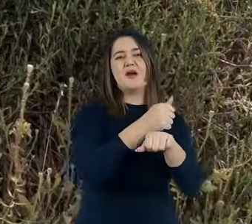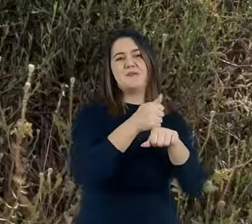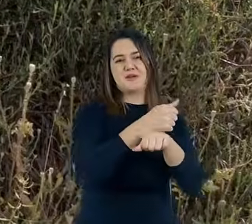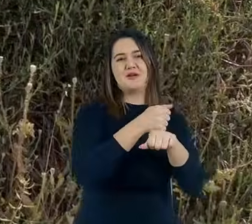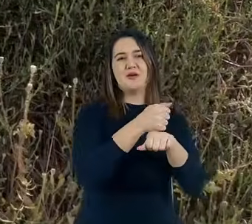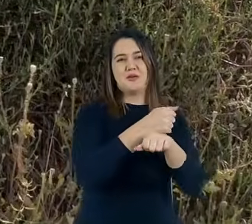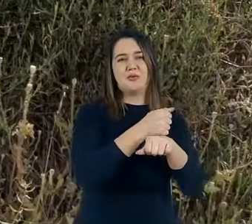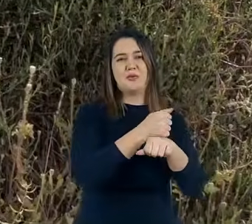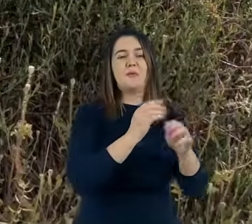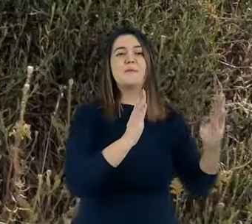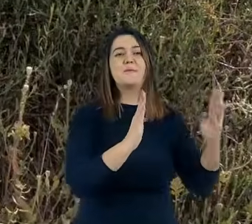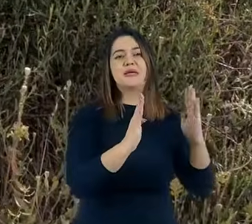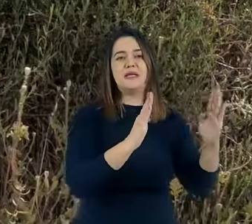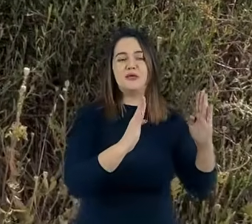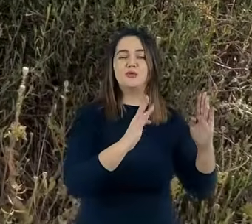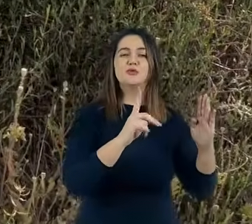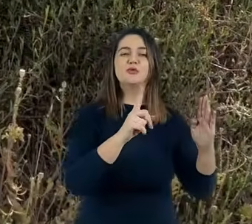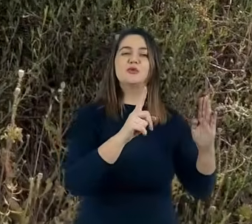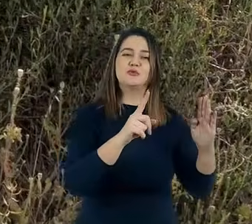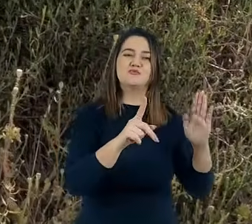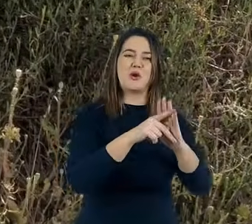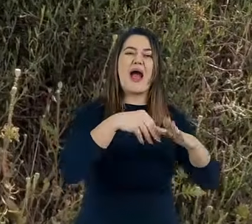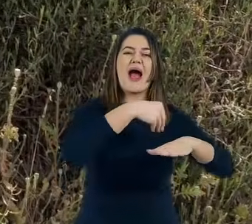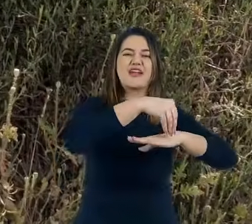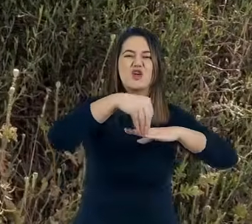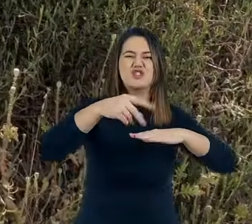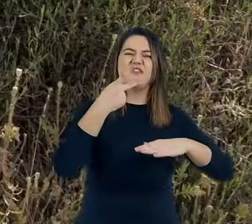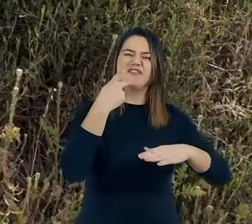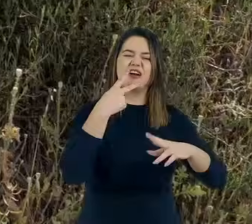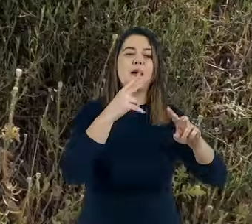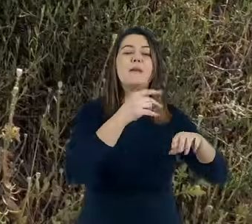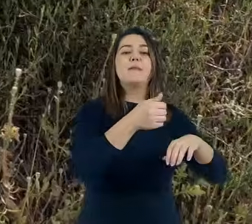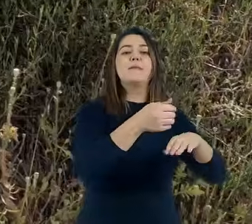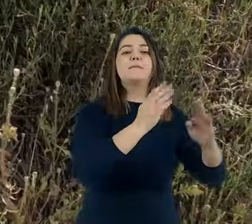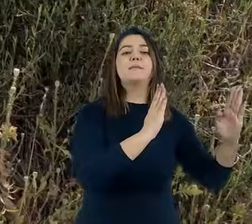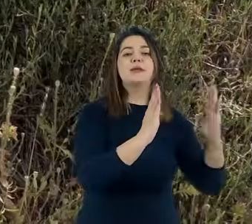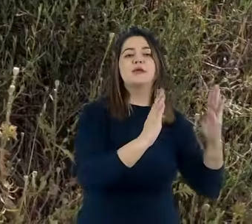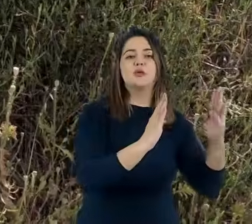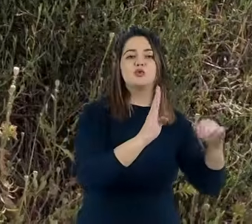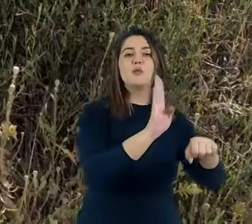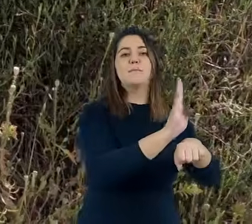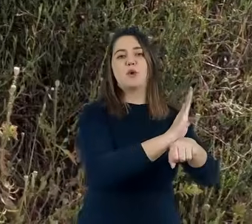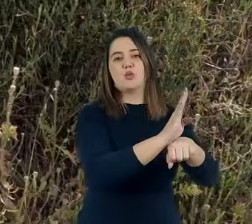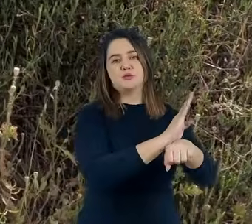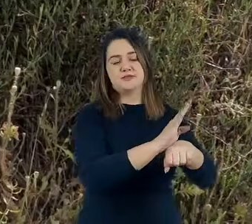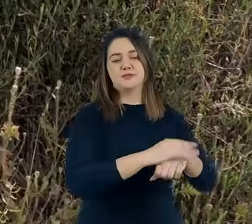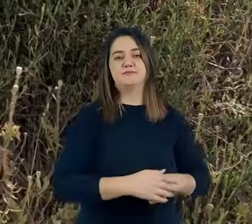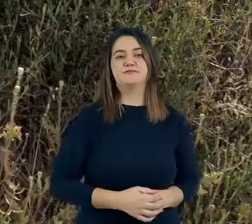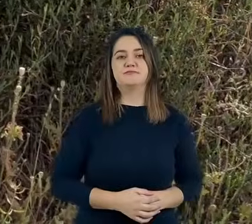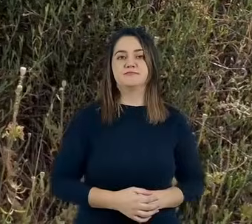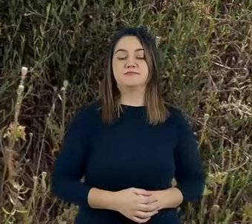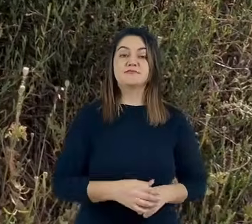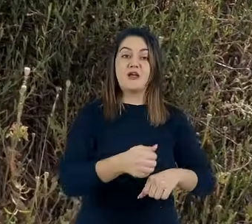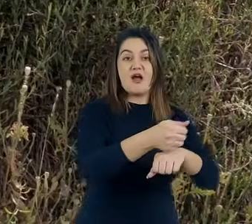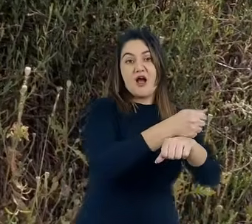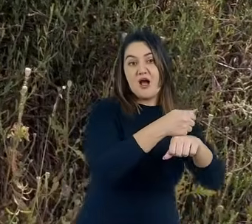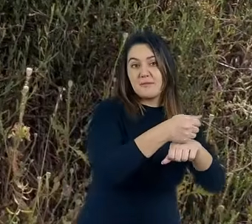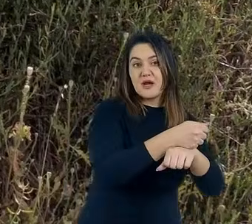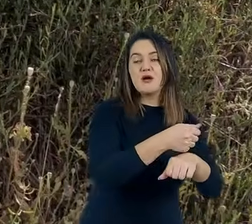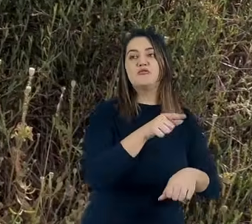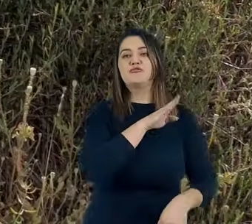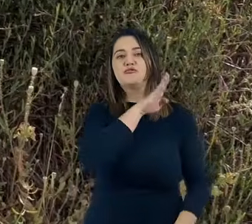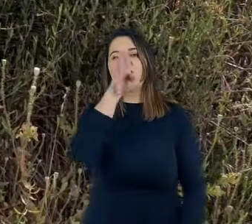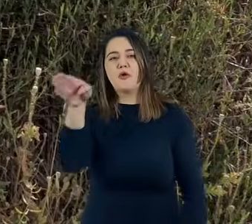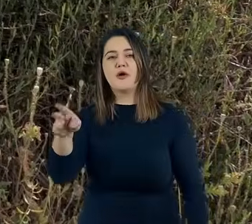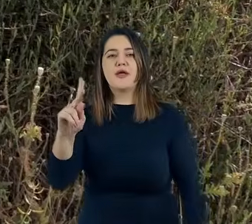linguagem arqueológica nós chamamos de período do bronze. Na época em que Abraão andou também pela terra de Canaã, Abraão esteve